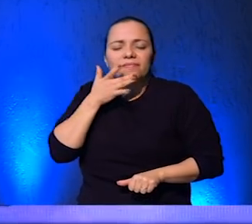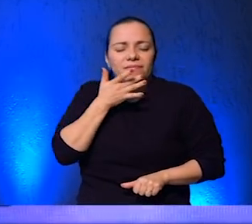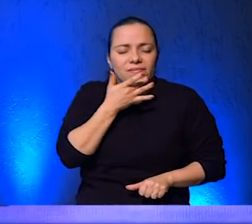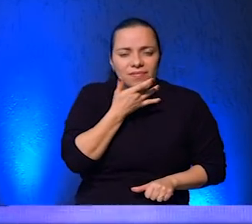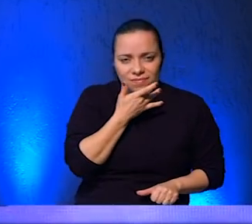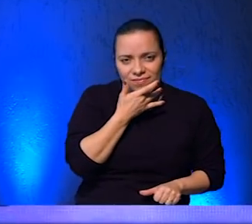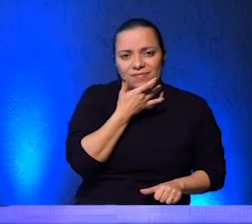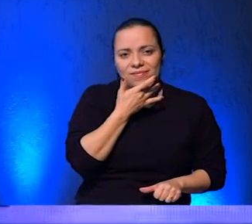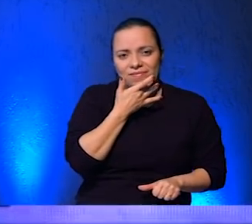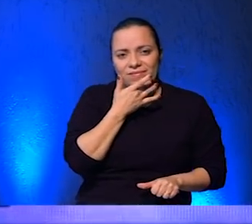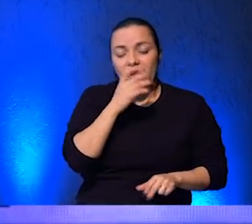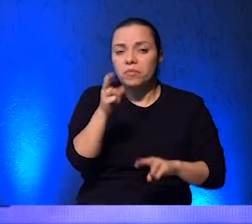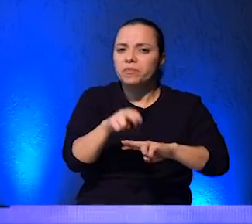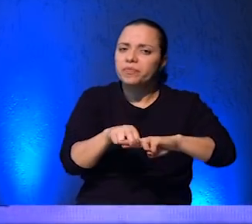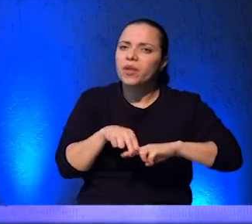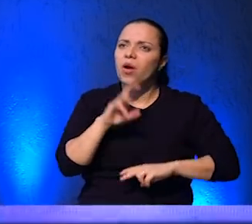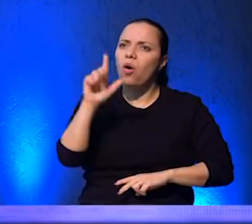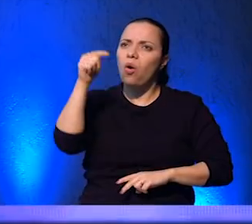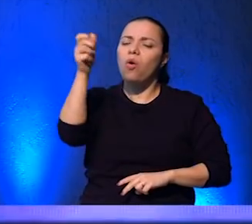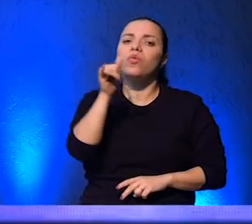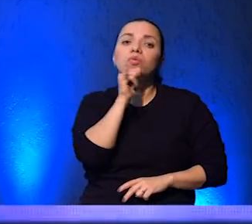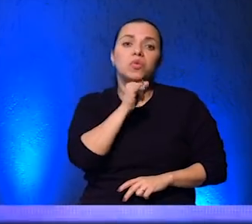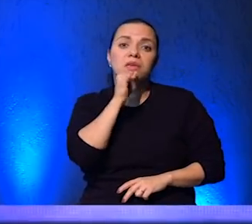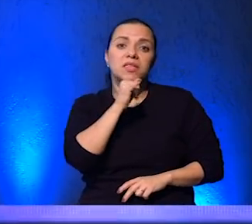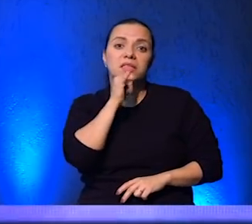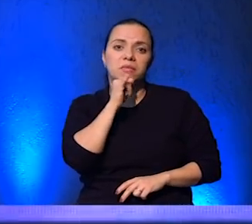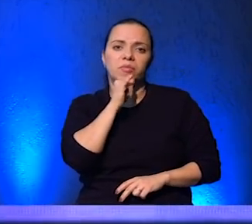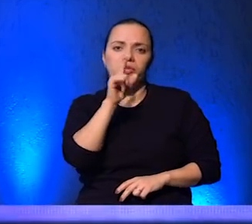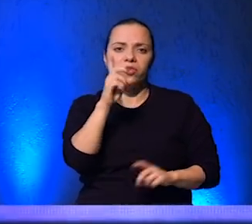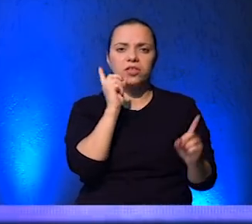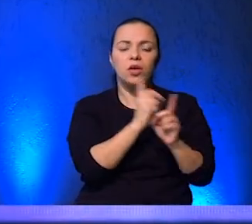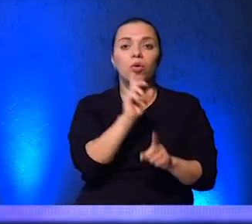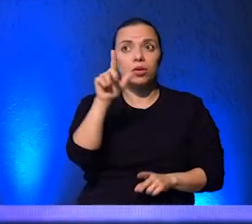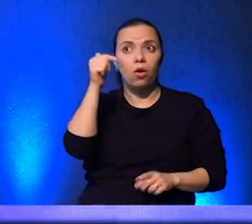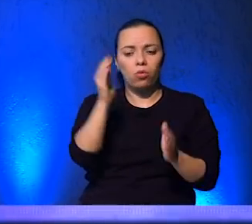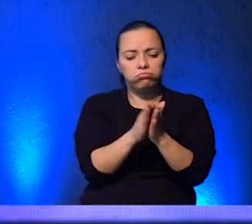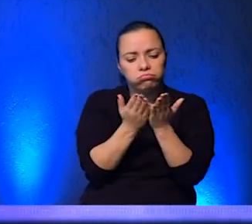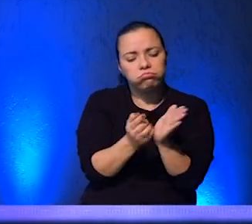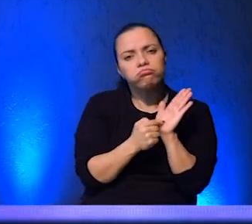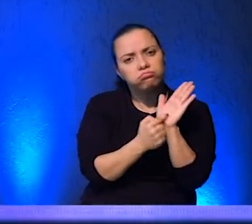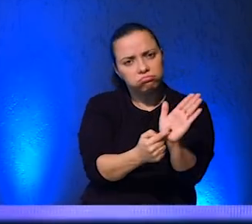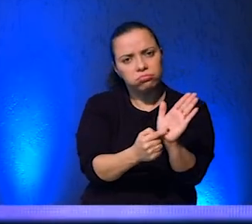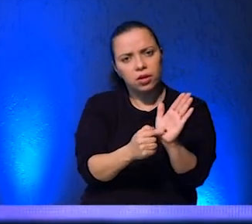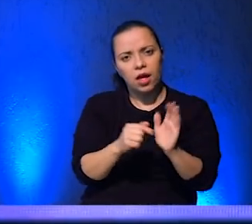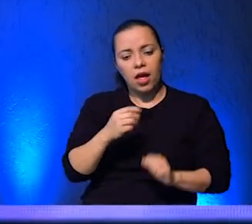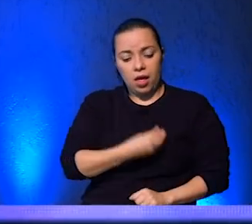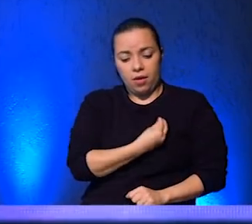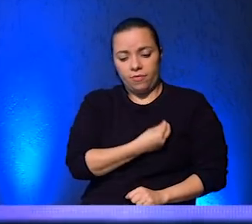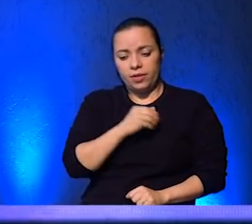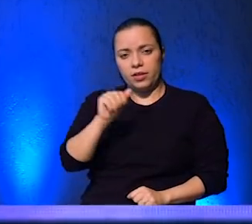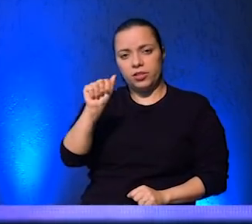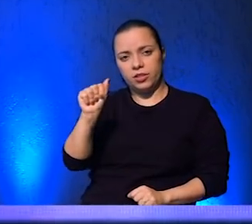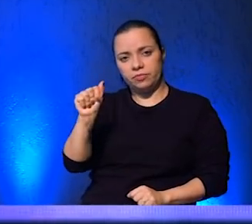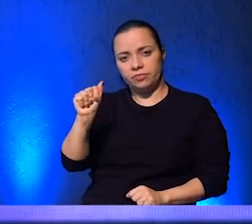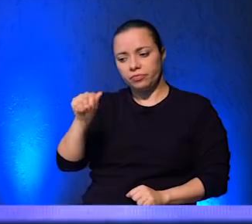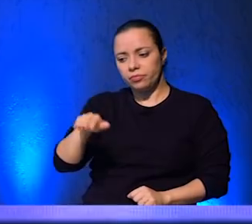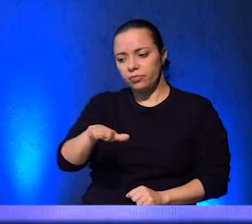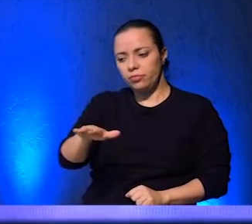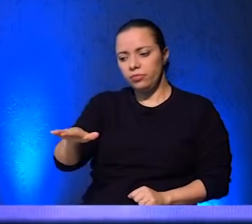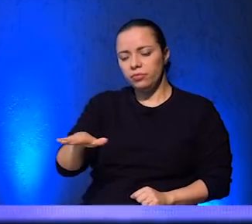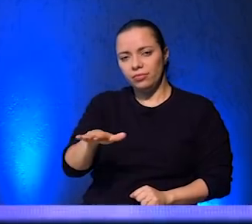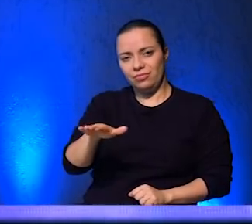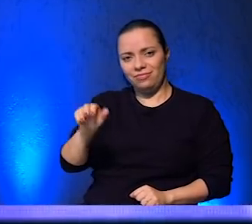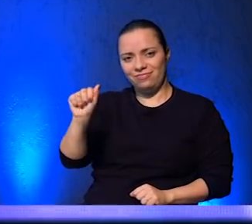encontrar por exemplo abraão e quando você pensa na vida de abraão você pode pensar e dizer pastor